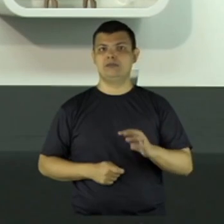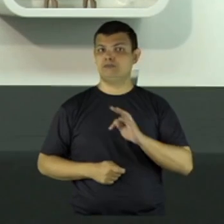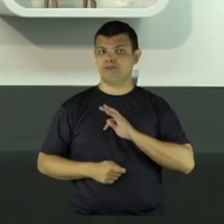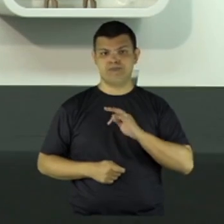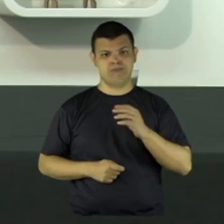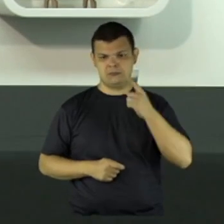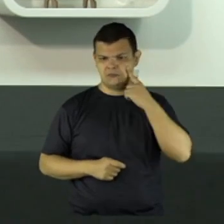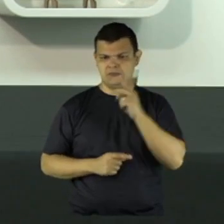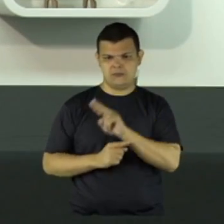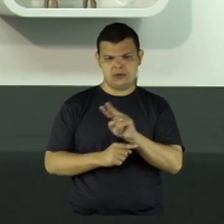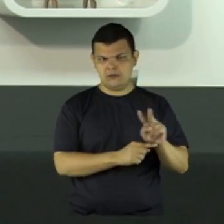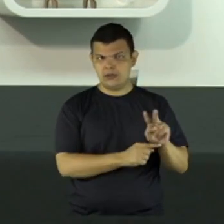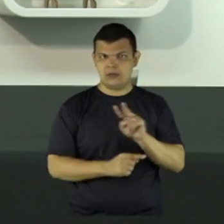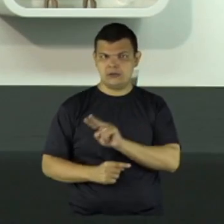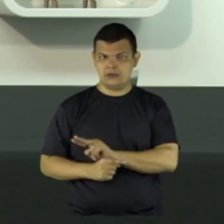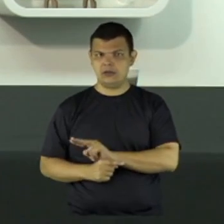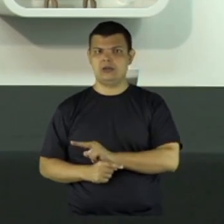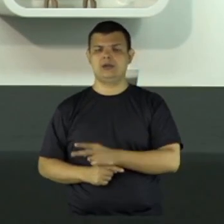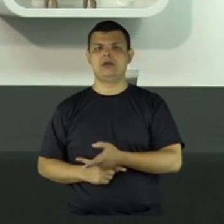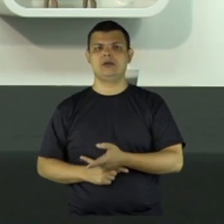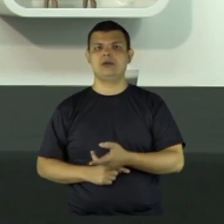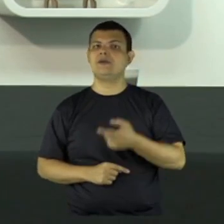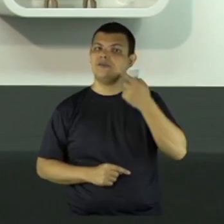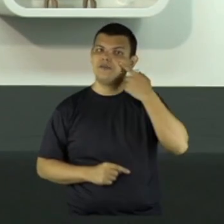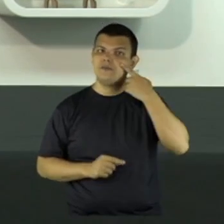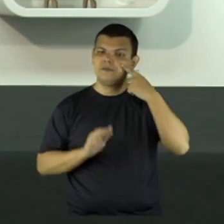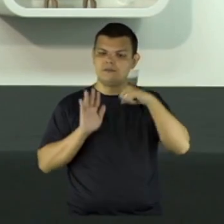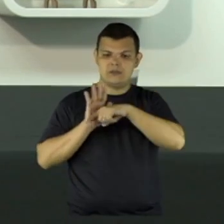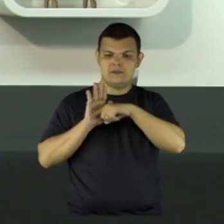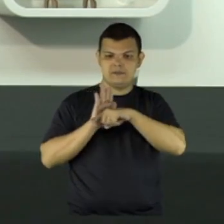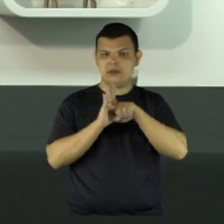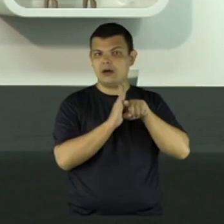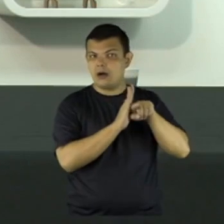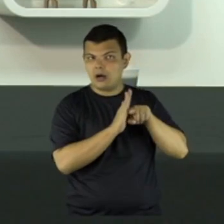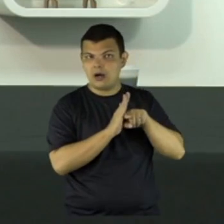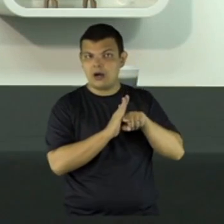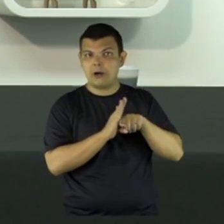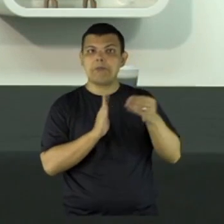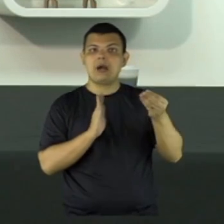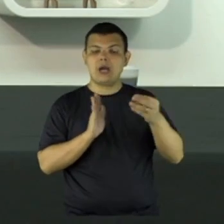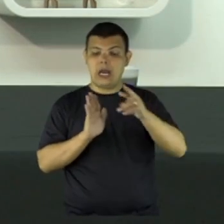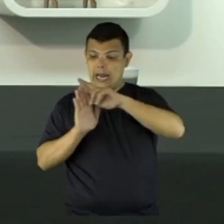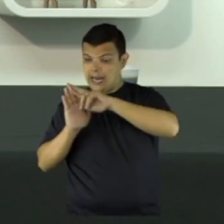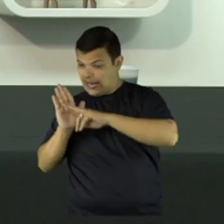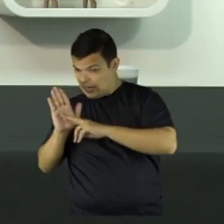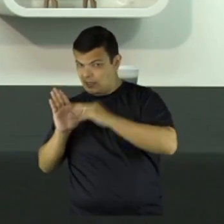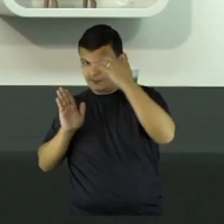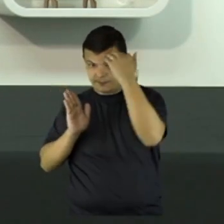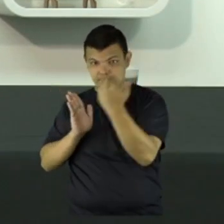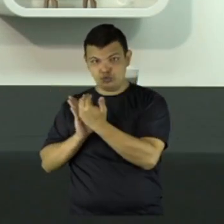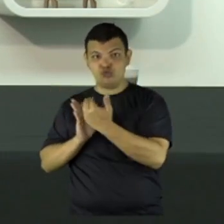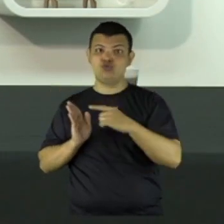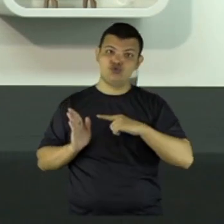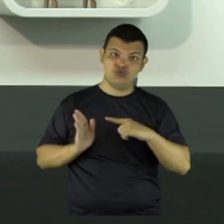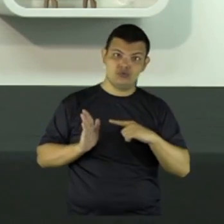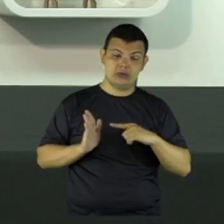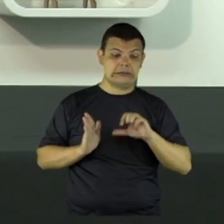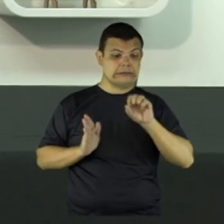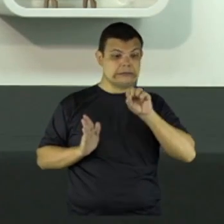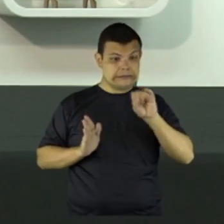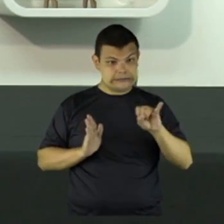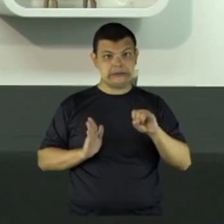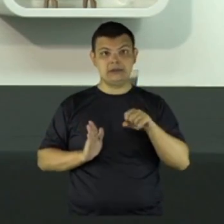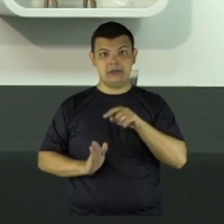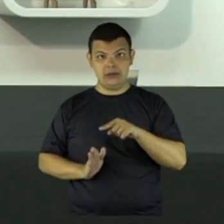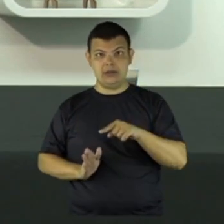vai fazer essa verificação se as regras estão sendo cumpridas, e se alguém descumprir